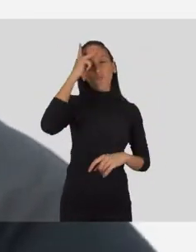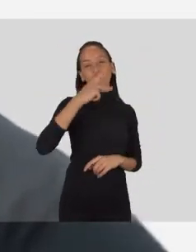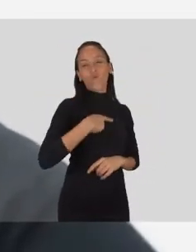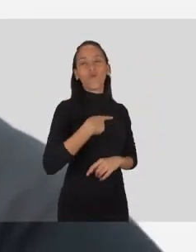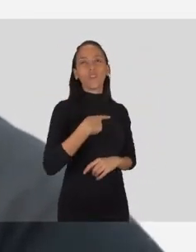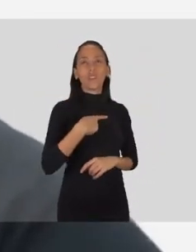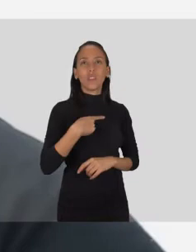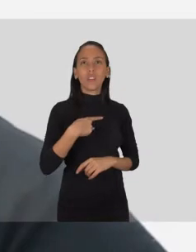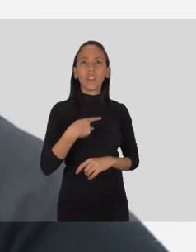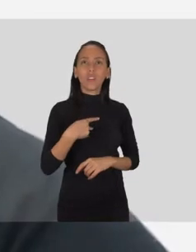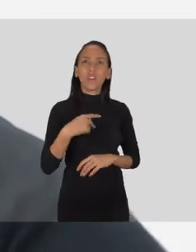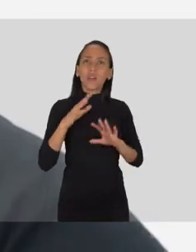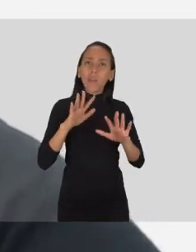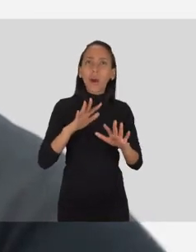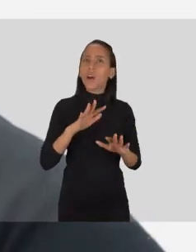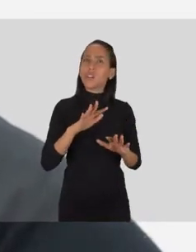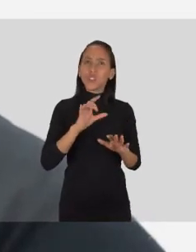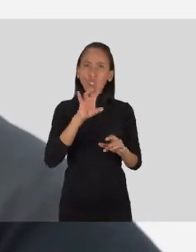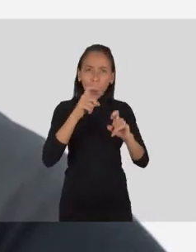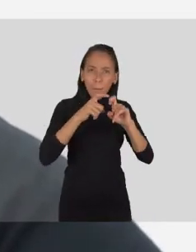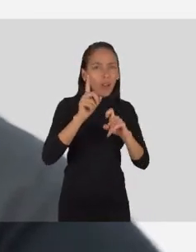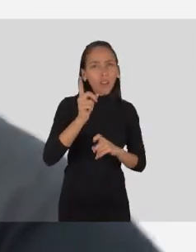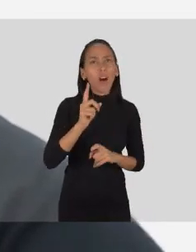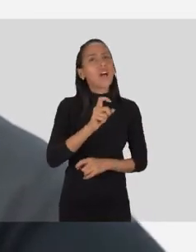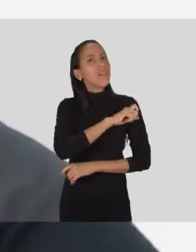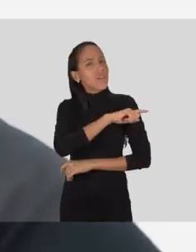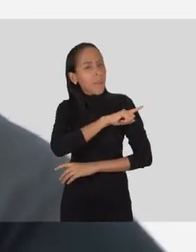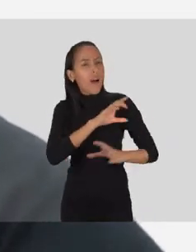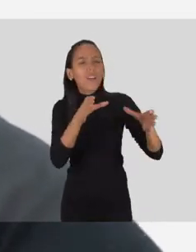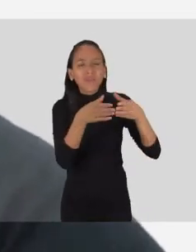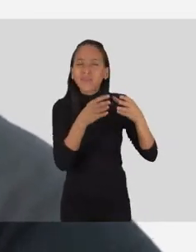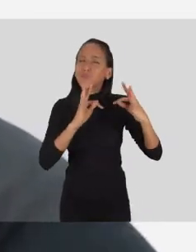que não só o médico, assim como a equipe da enfermagem, né?